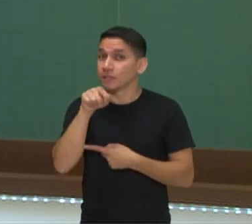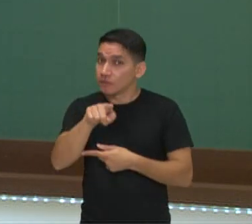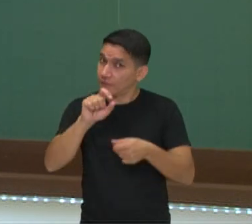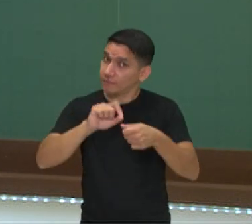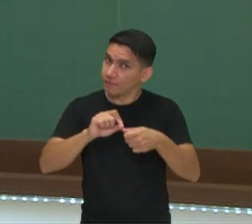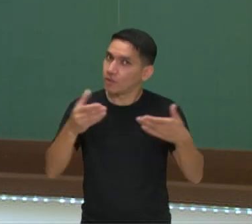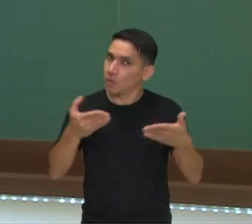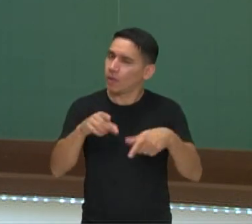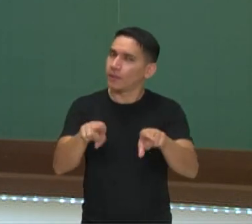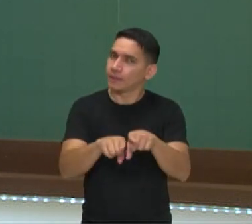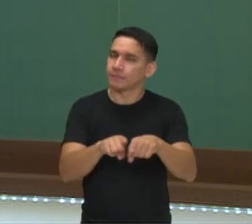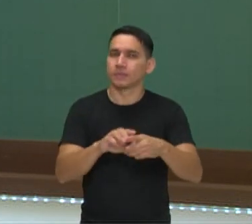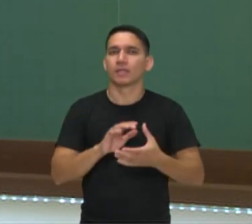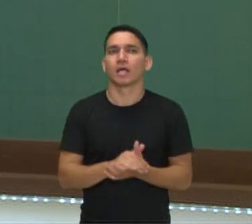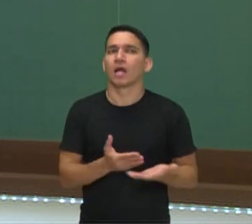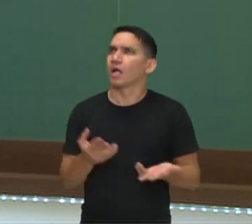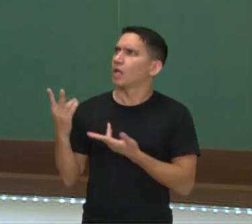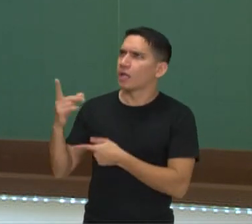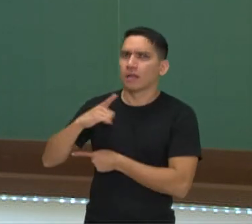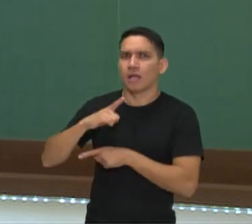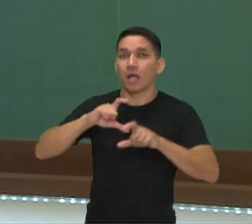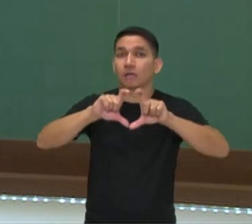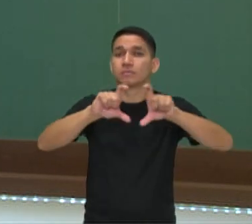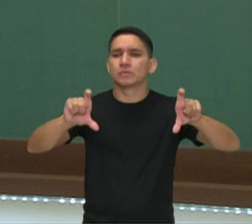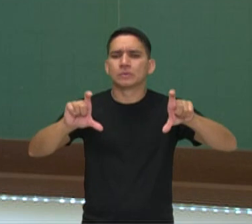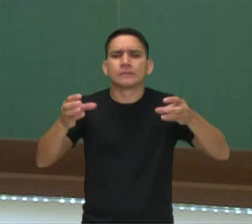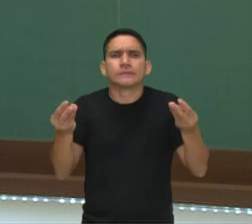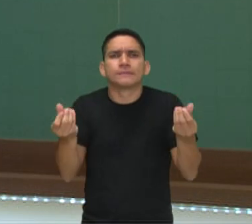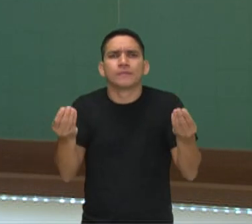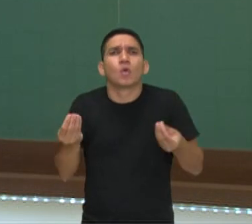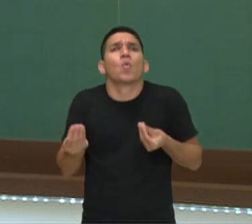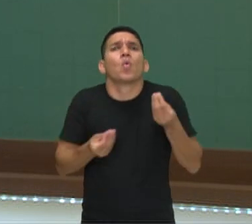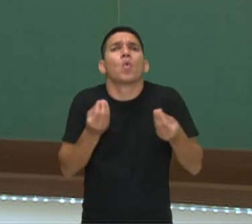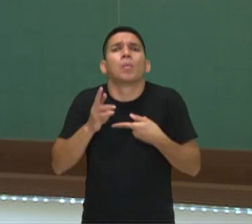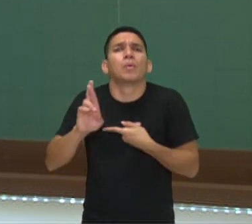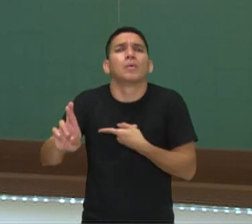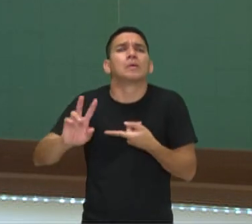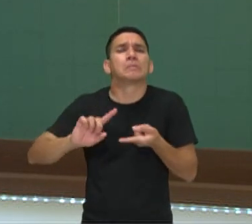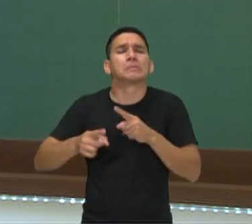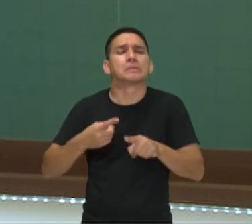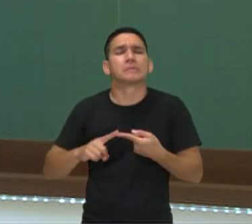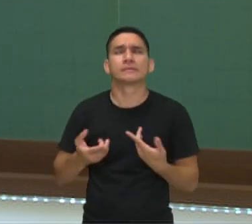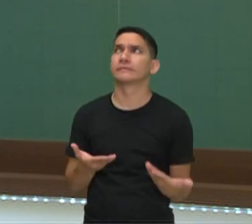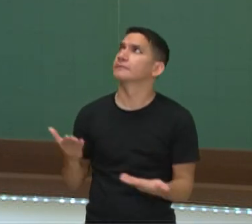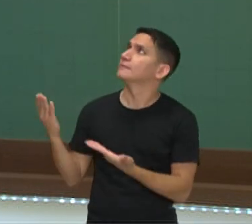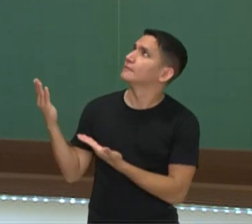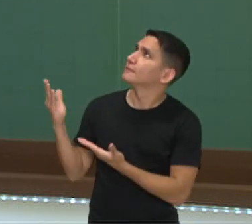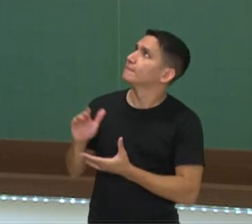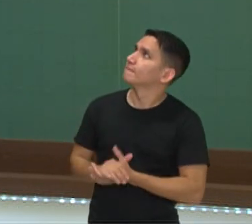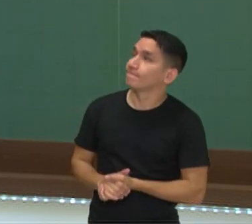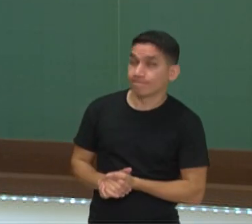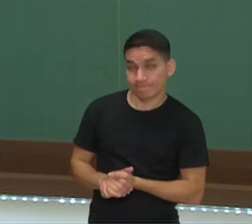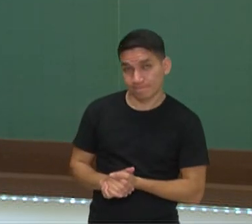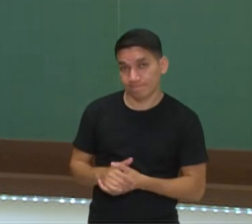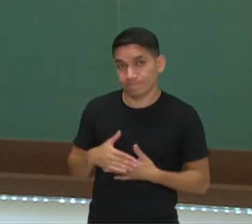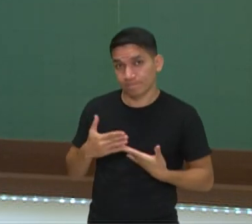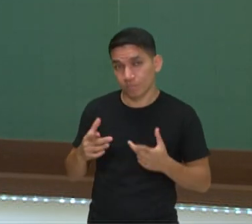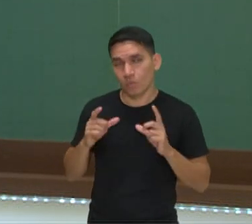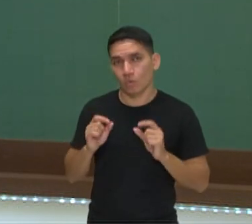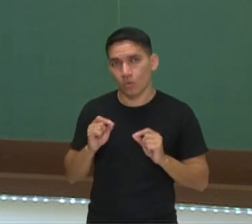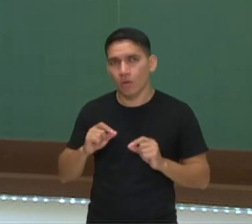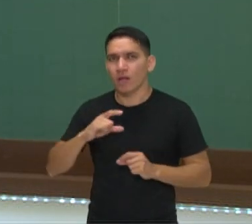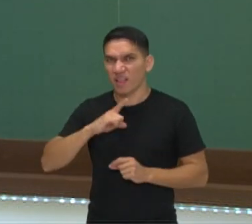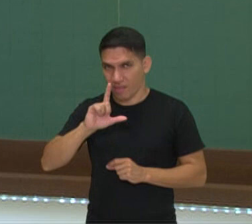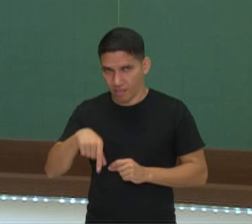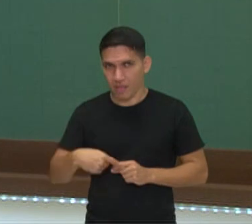utilize agora. Então, ele te deu uma equação e está perguntando qual é a solução. Então, assim, é